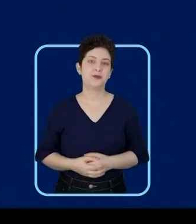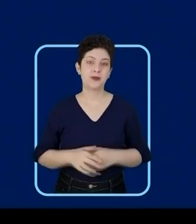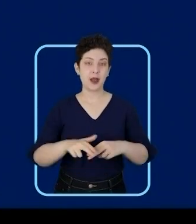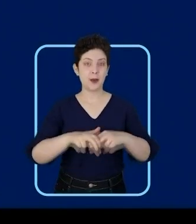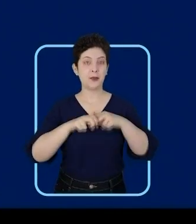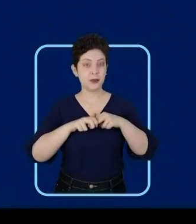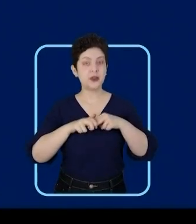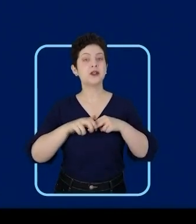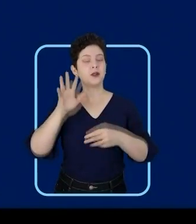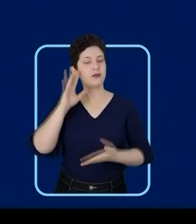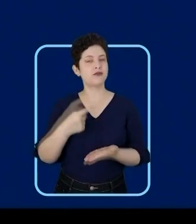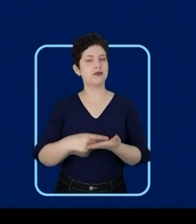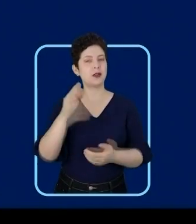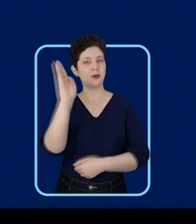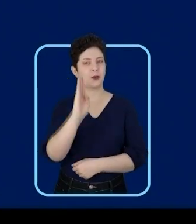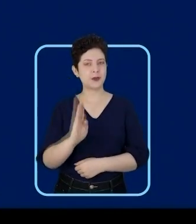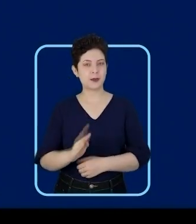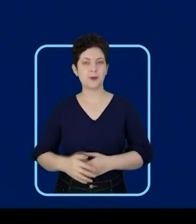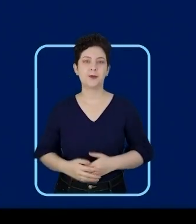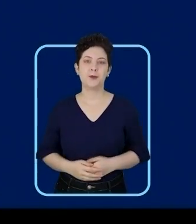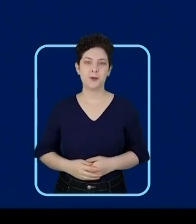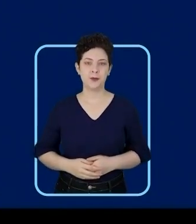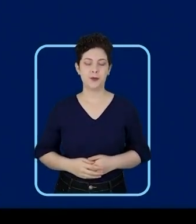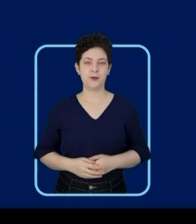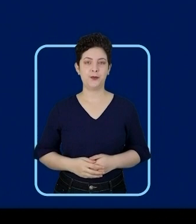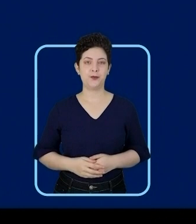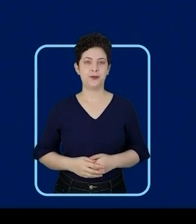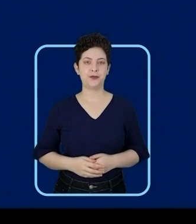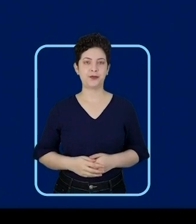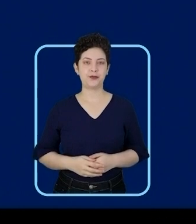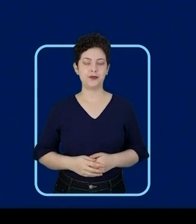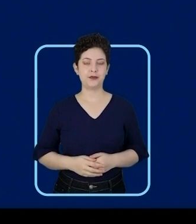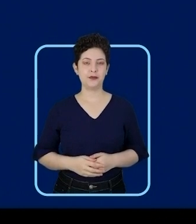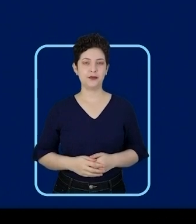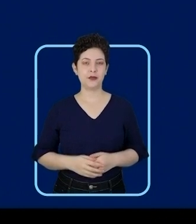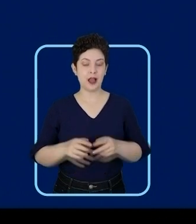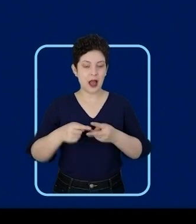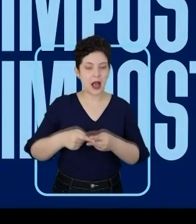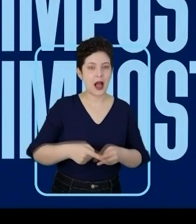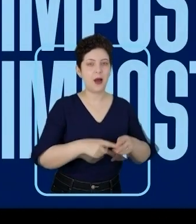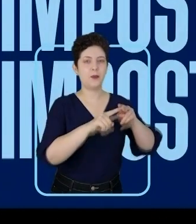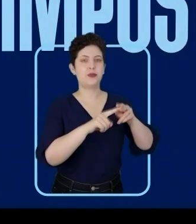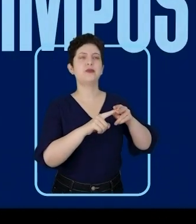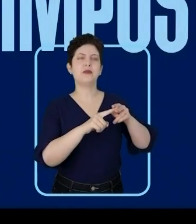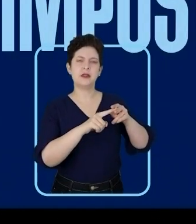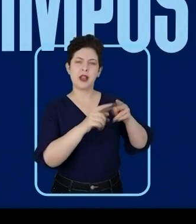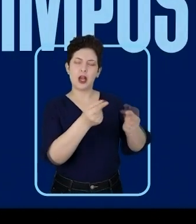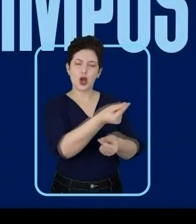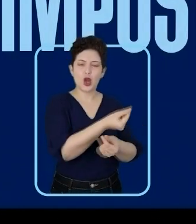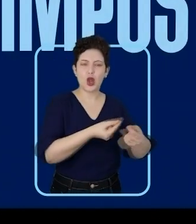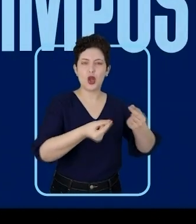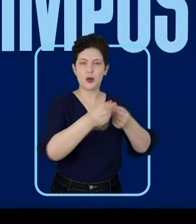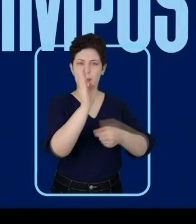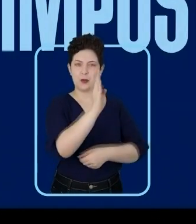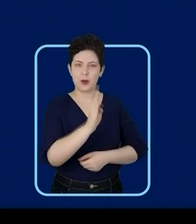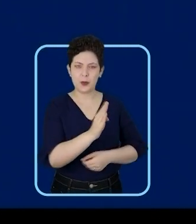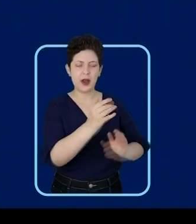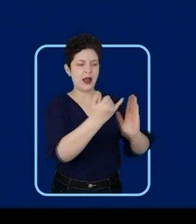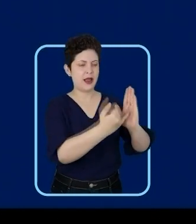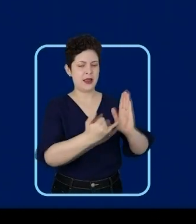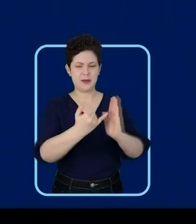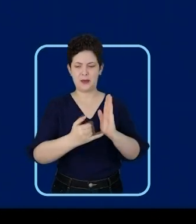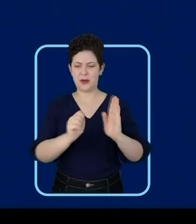certo. E é para continuar fazendo certo que Soraya tem uma solução para o Brasil que reestrutura toda a economia. Cortar vários impostos caros que